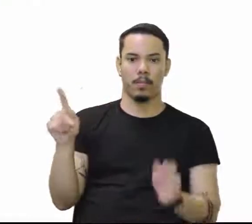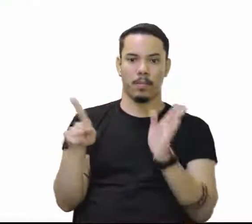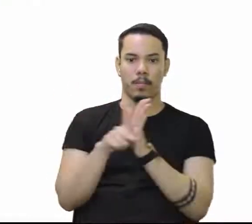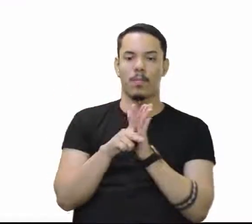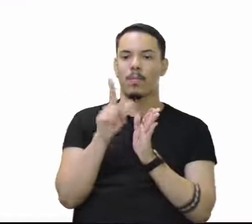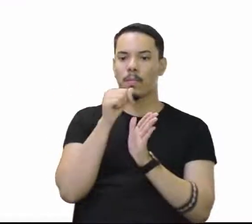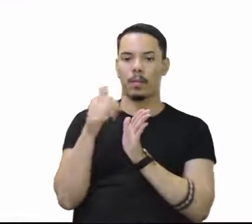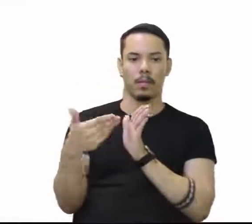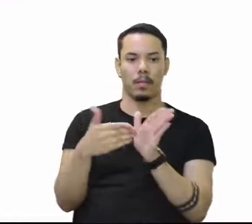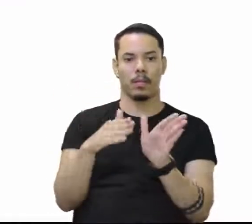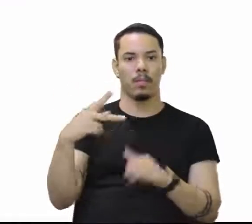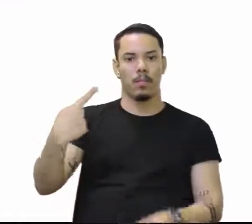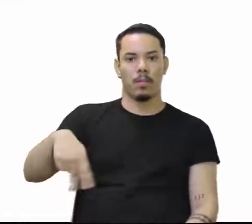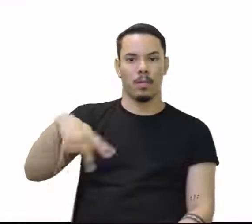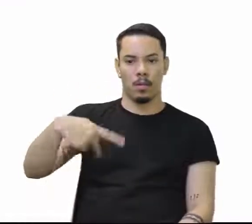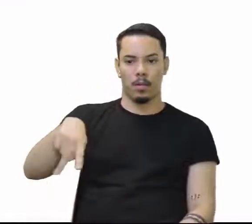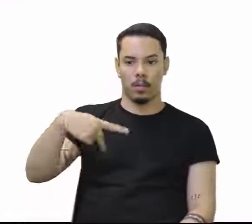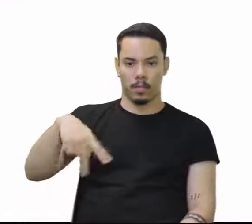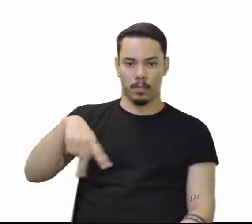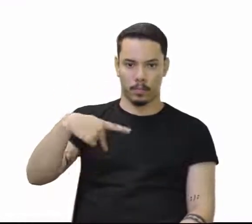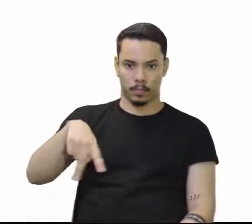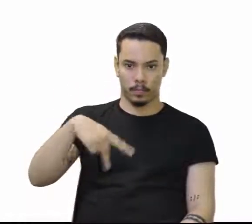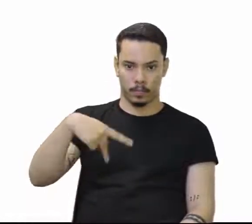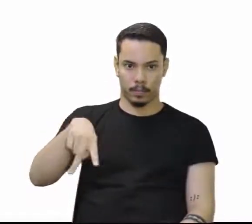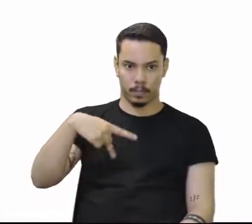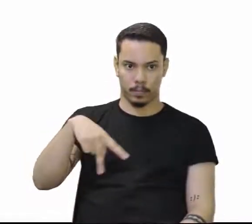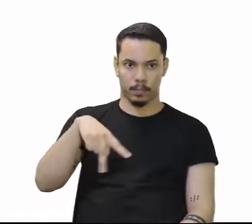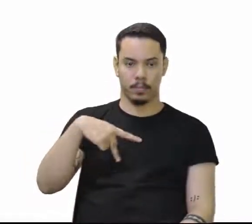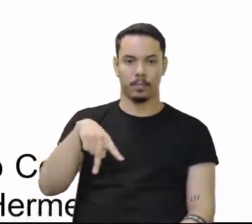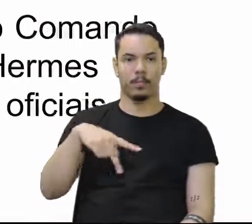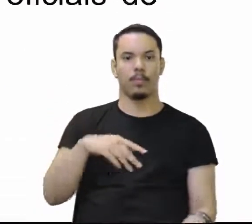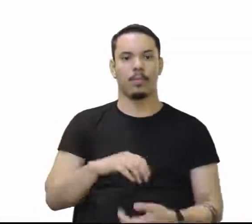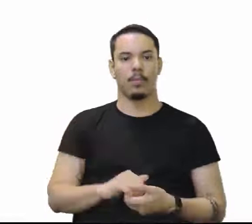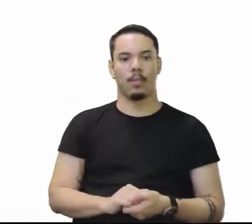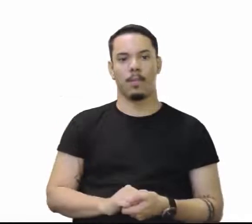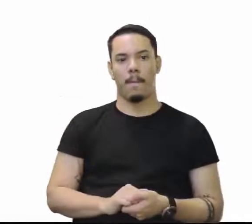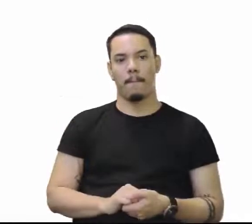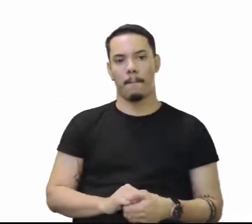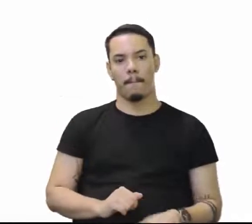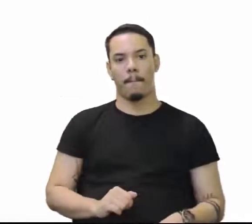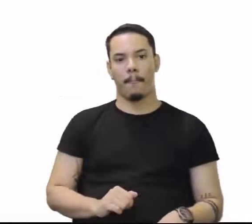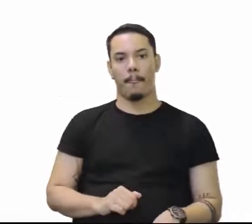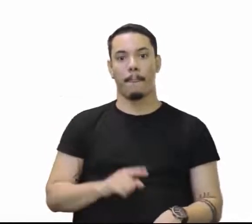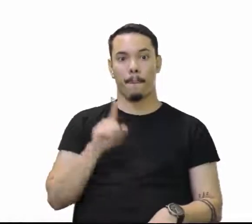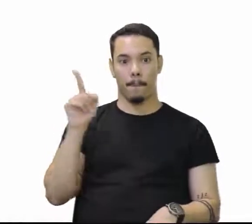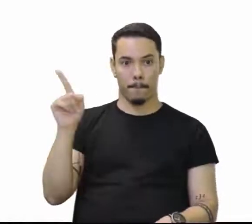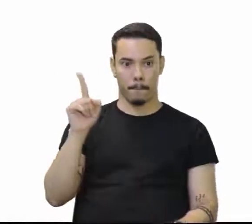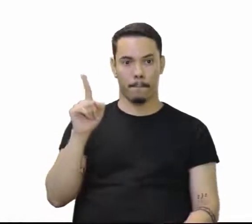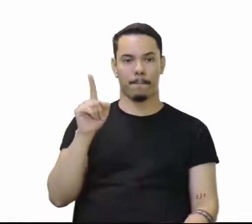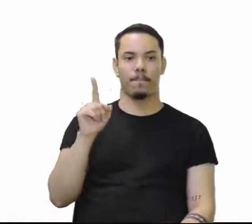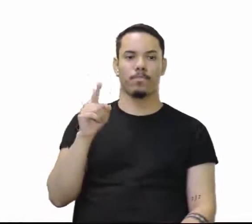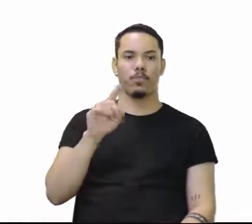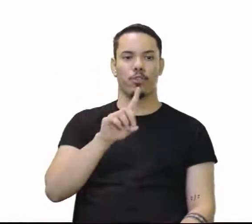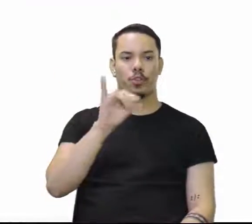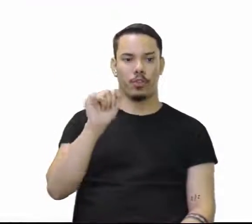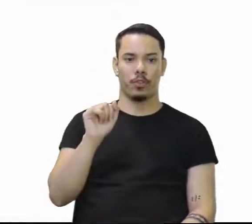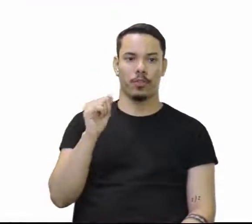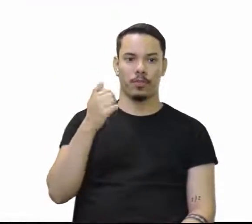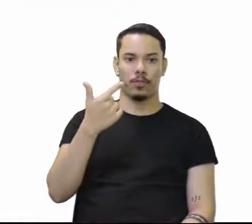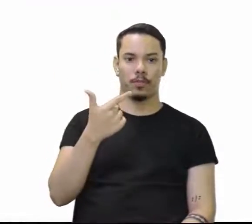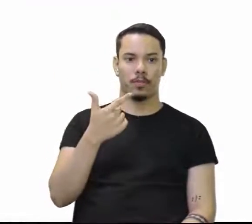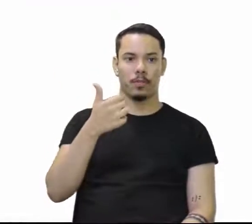Paraguai. Então ele vai lá para o Forte de Coimbra, lá na margem do Rio Paraguai. Aloysio, no dia 24,